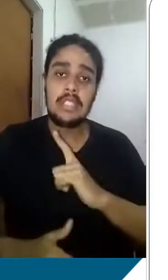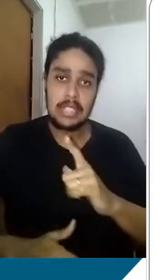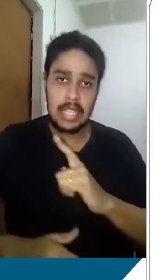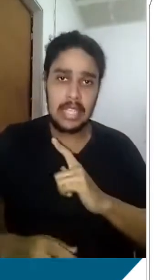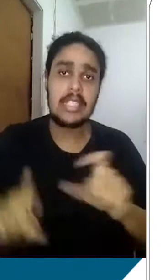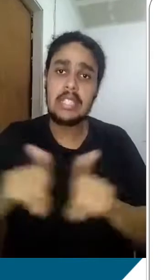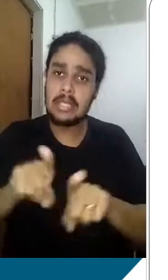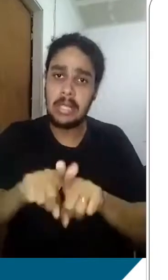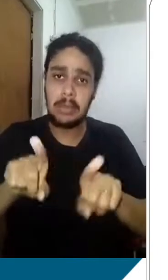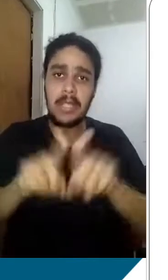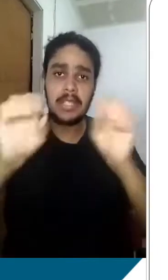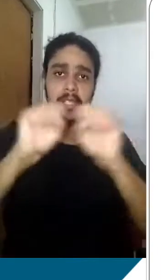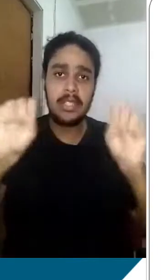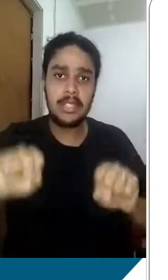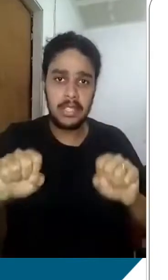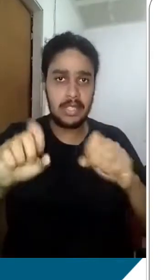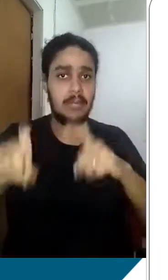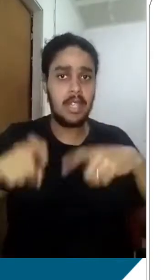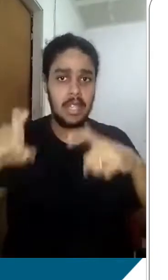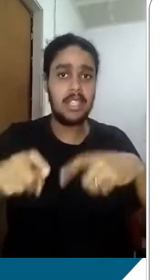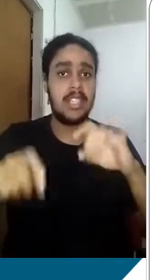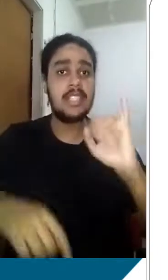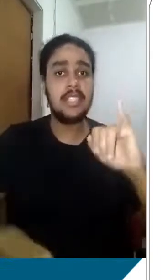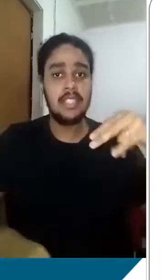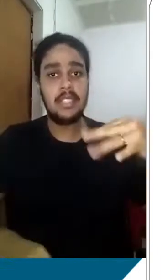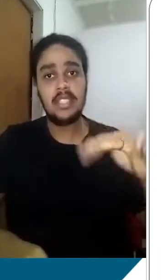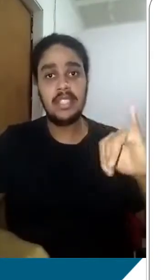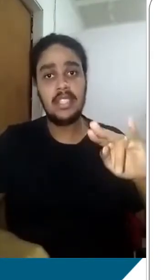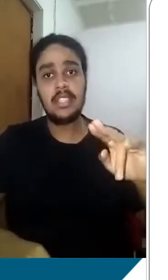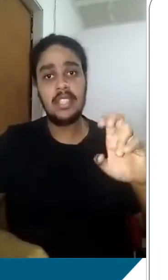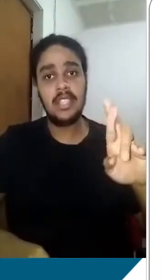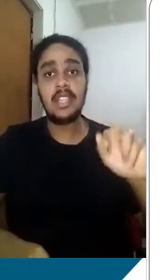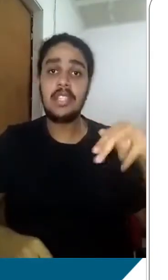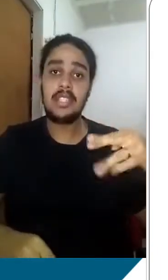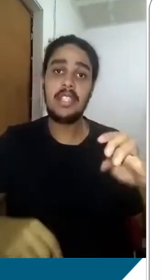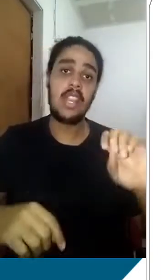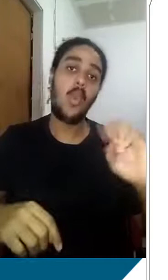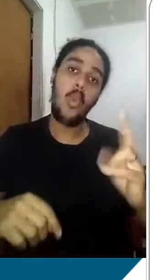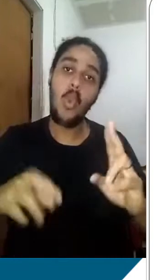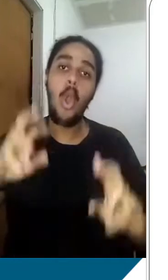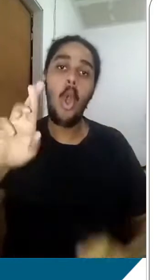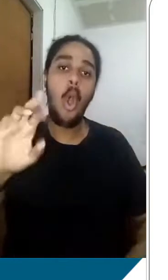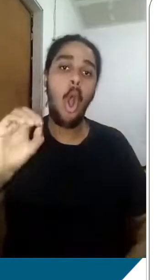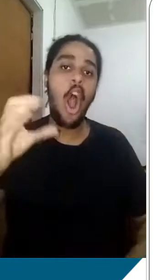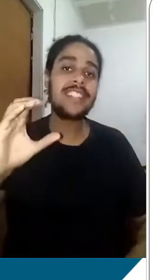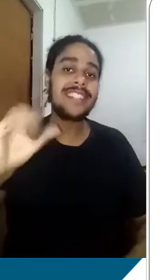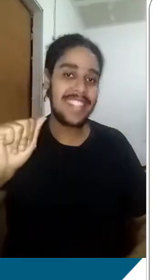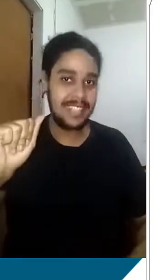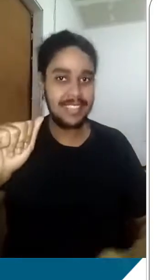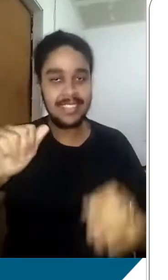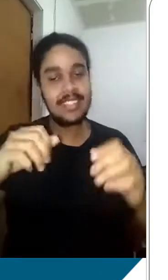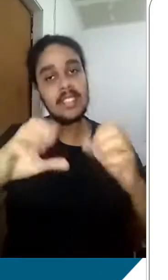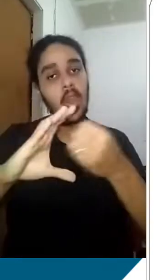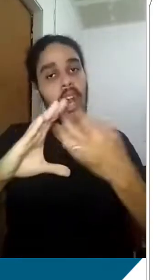Temos também o sistema de agricultura itinerante ou de roça, que ele tem como características